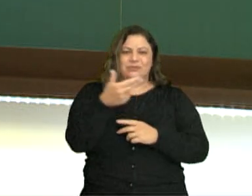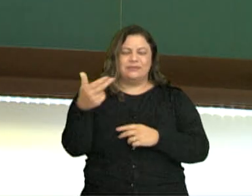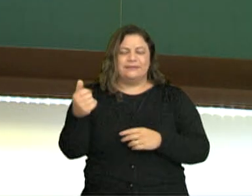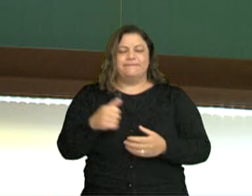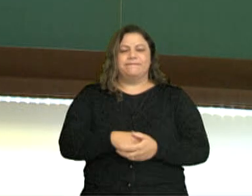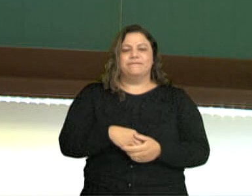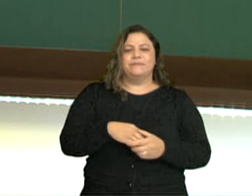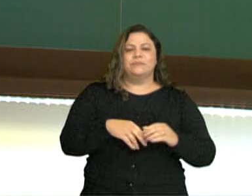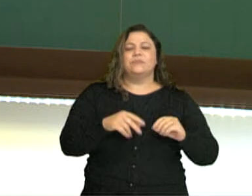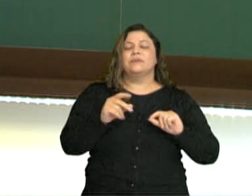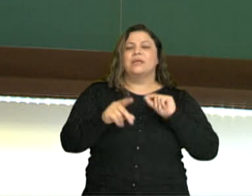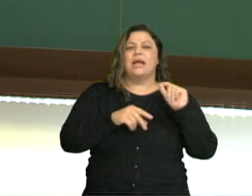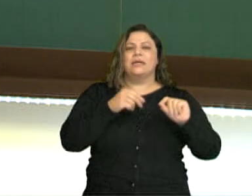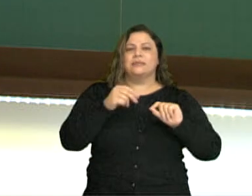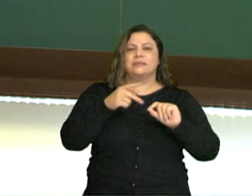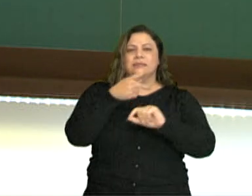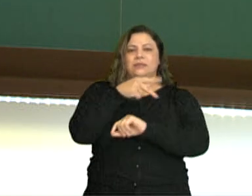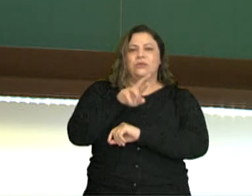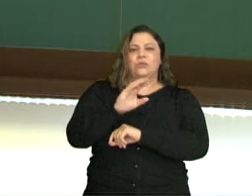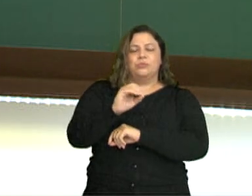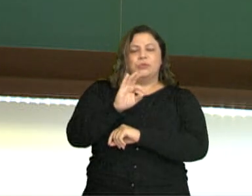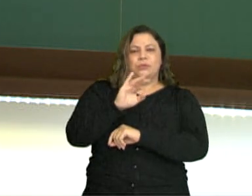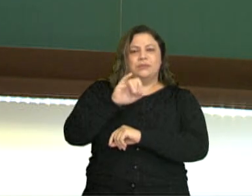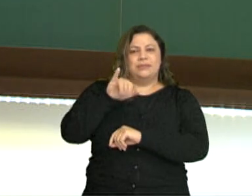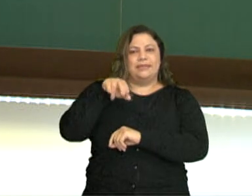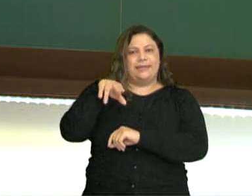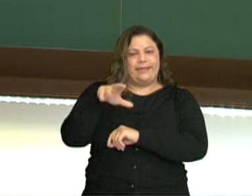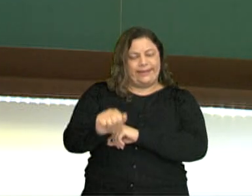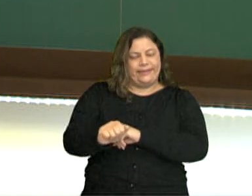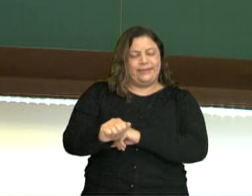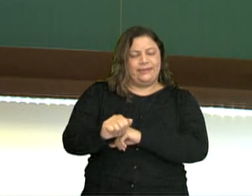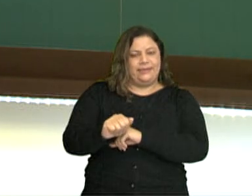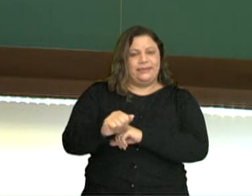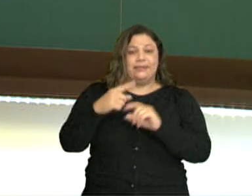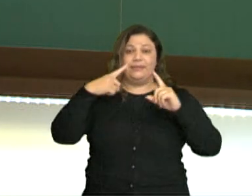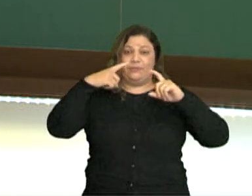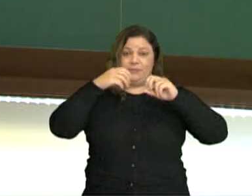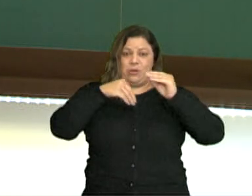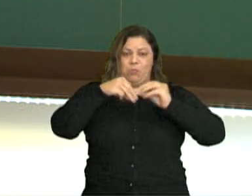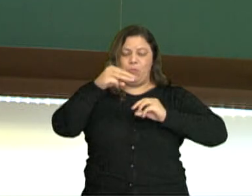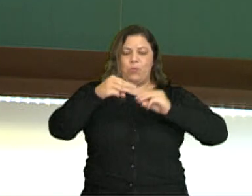mais difíceis de serem quebradas para serem absorvidas e utilizadas pelas